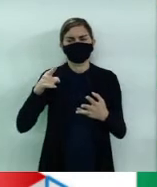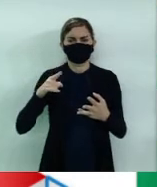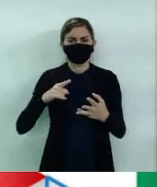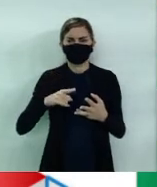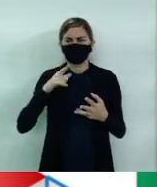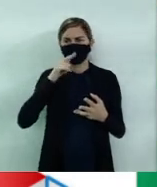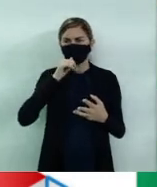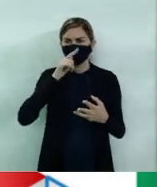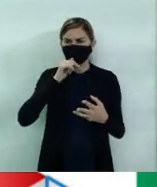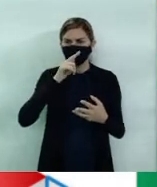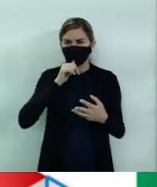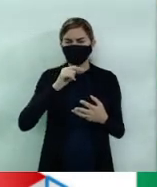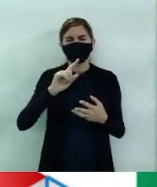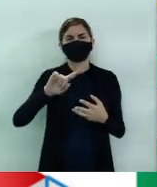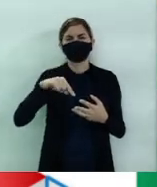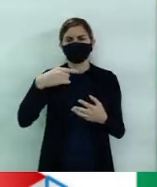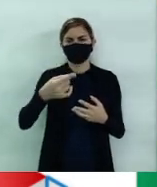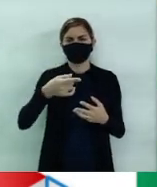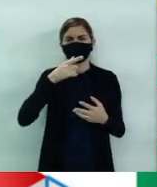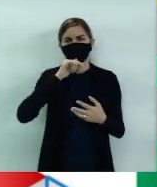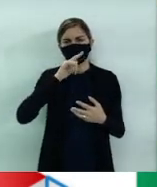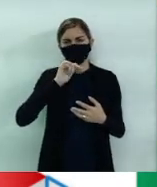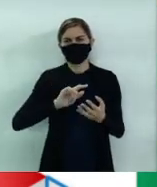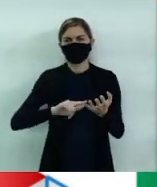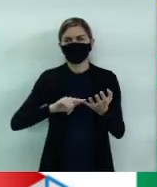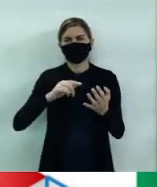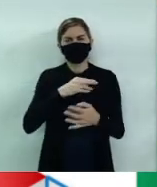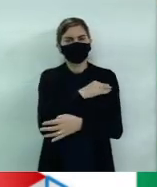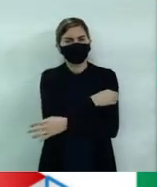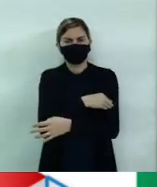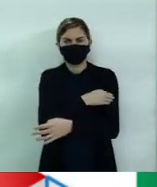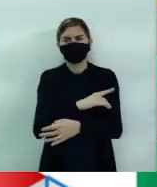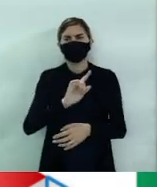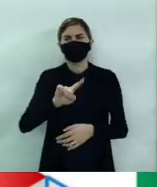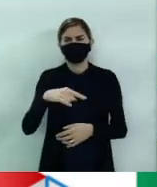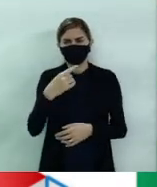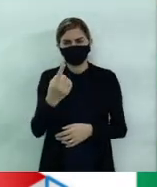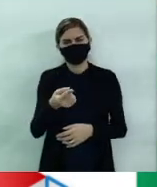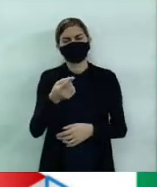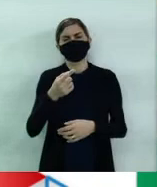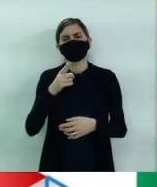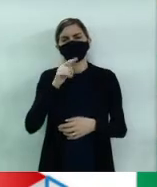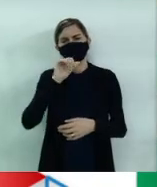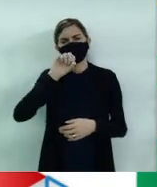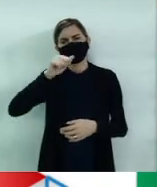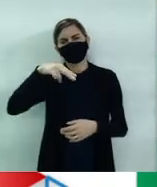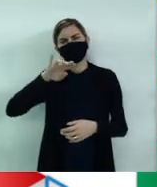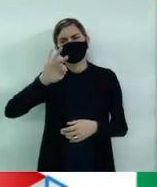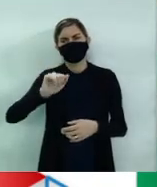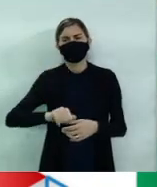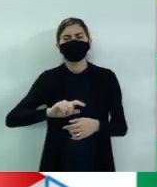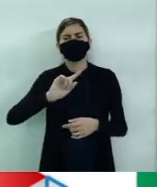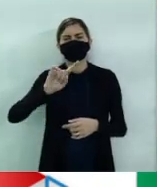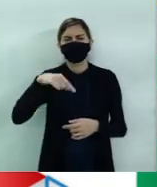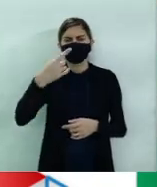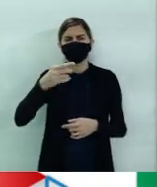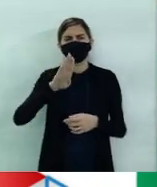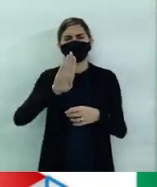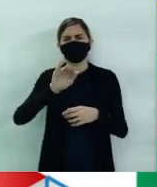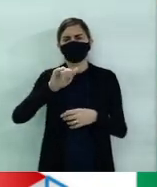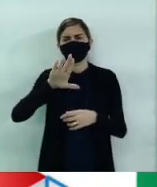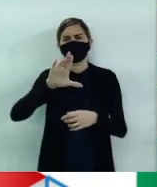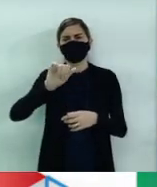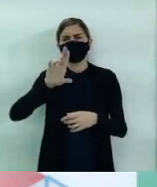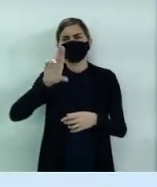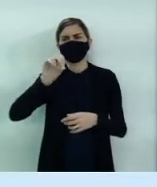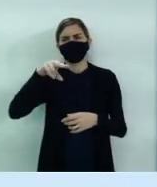a água. Depois da água, a gente vai para o álcool. Depois do álcool, a gente vai para a água sanitária. E depois o bicarbonato de